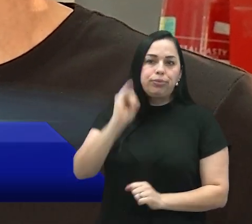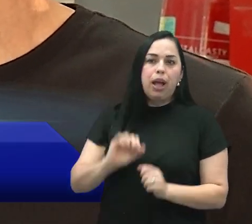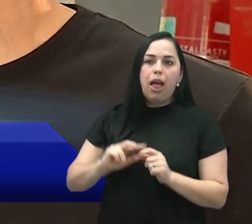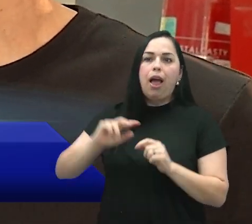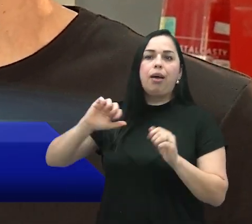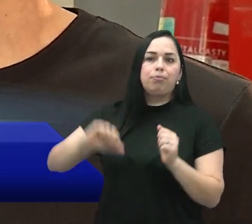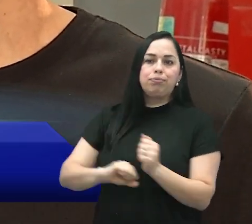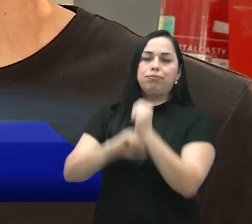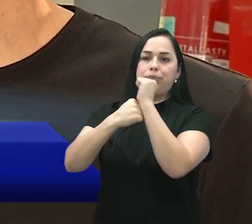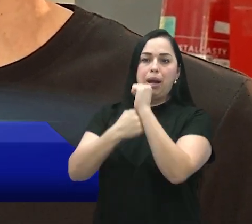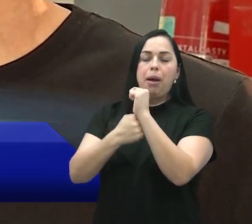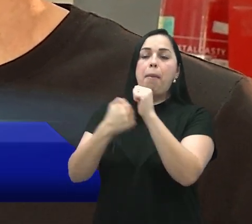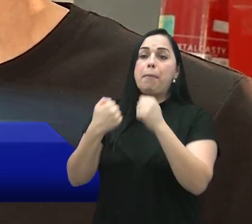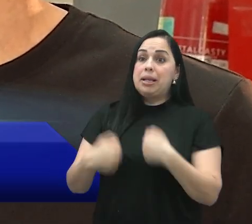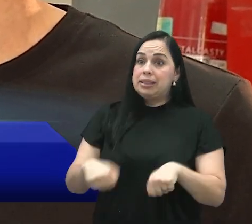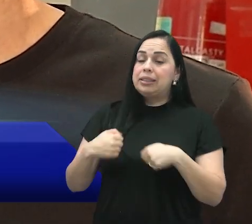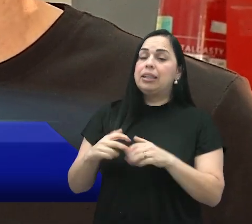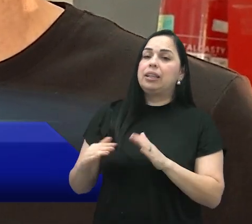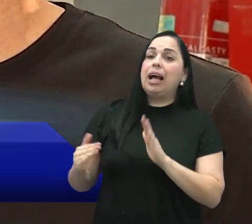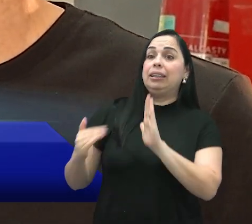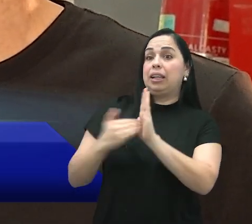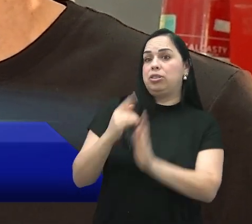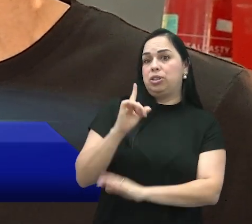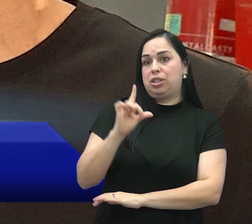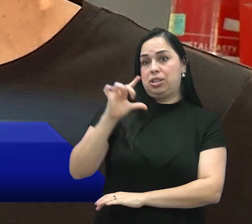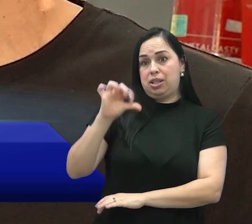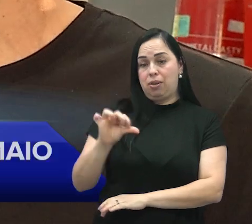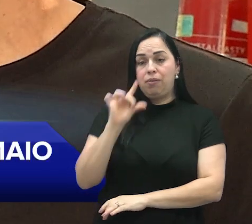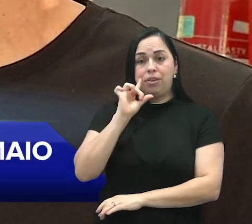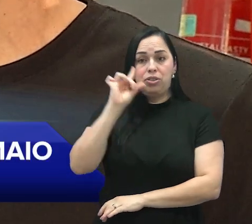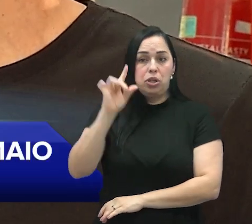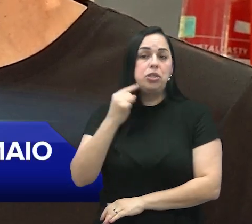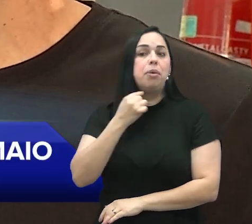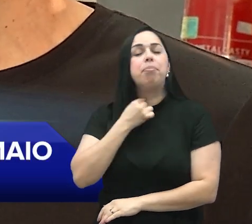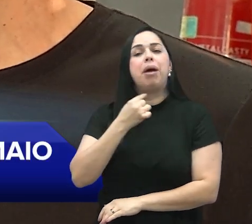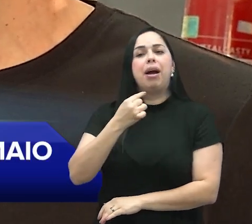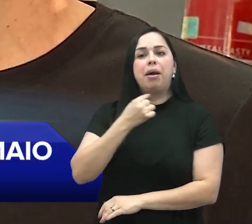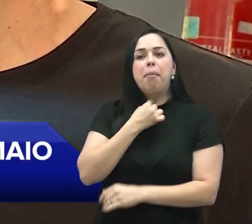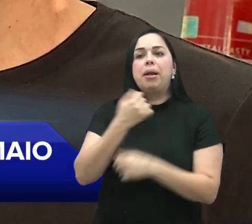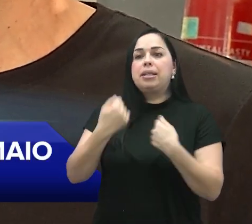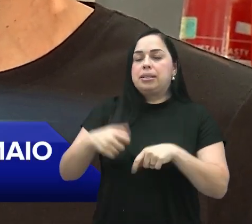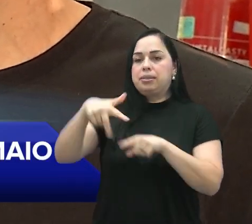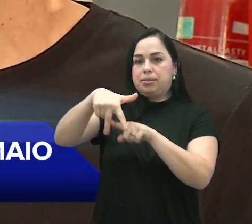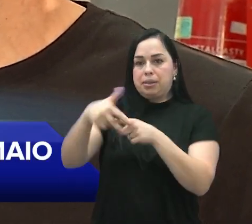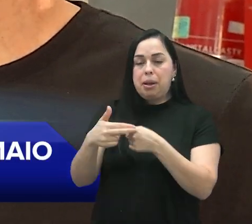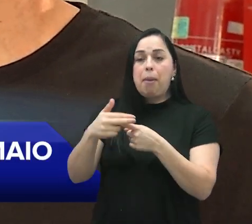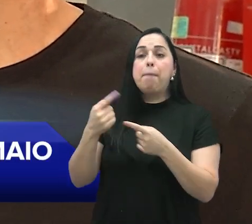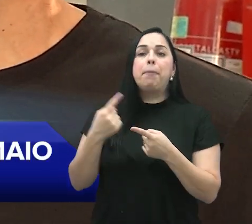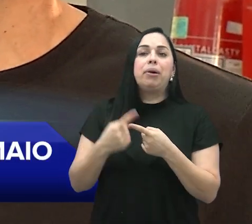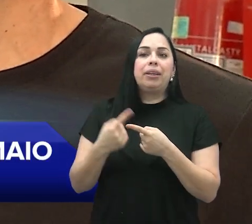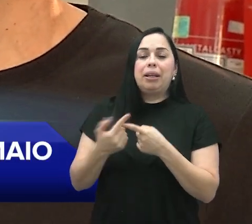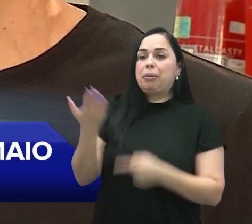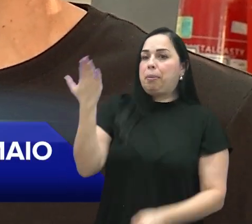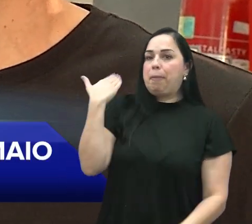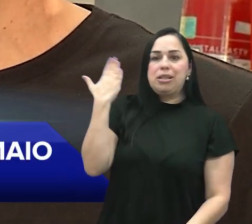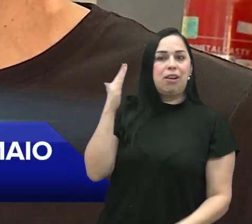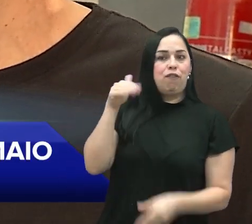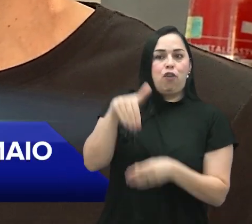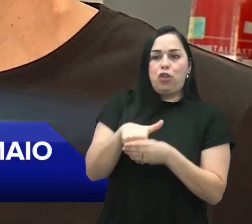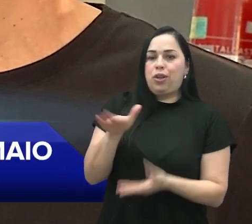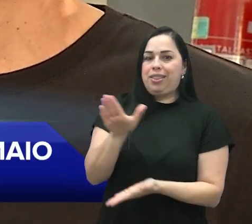cancelado se não regularizarem aí até o dia 19 de maio, por conta de deixarem de votar nas 3 últimas